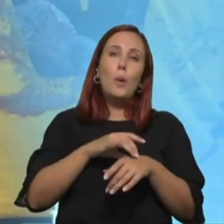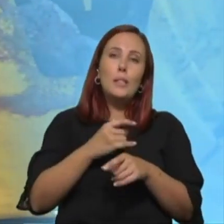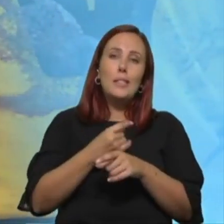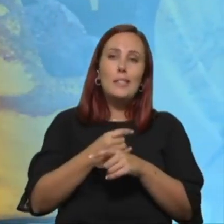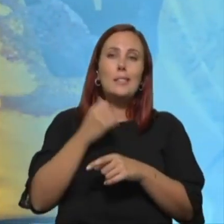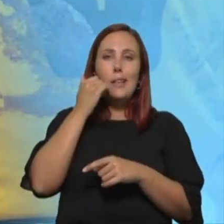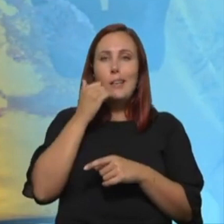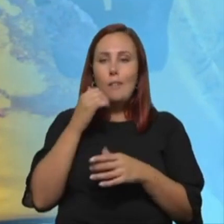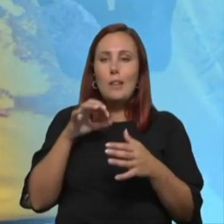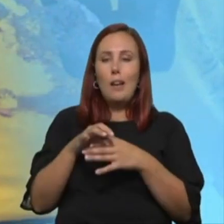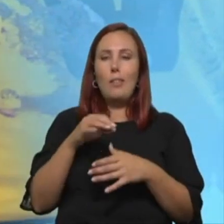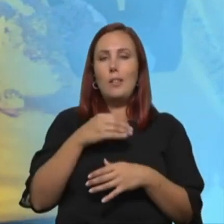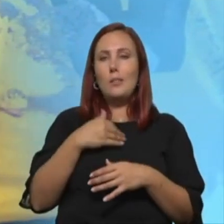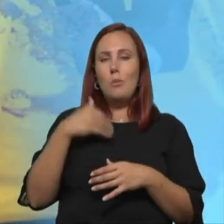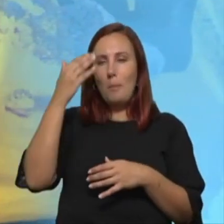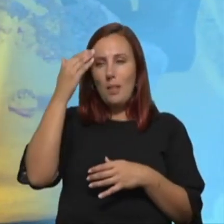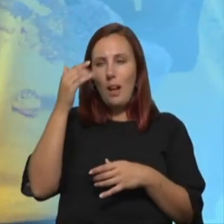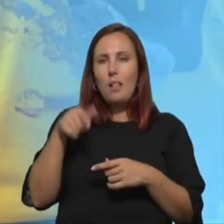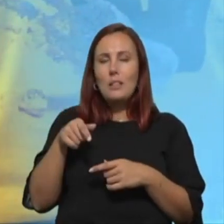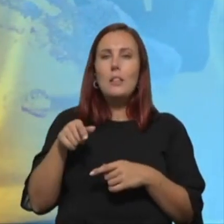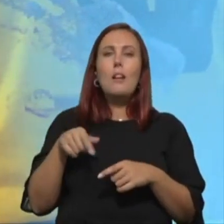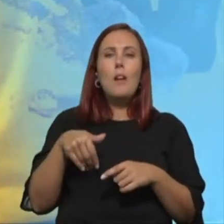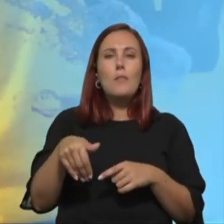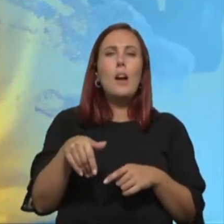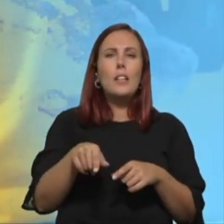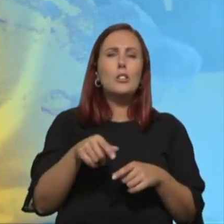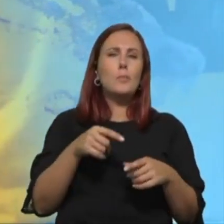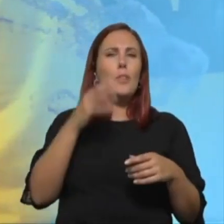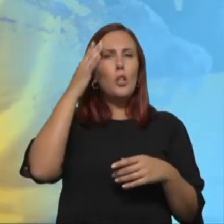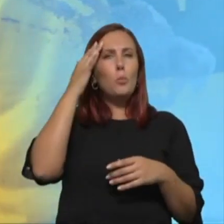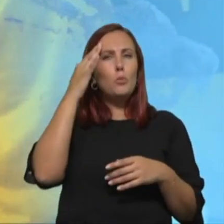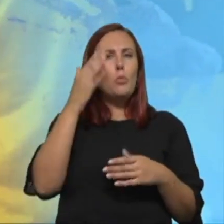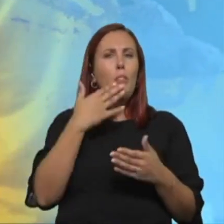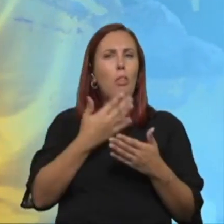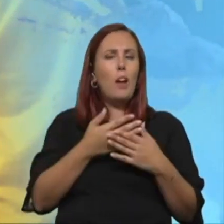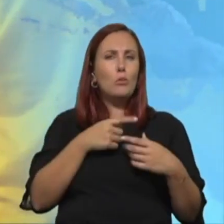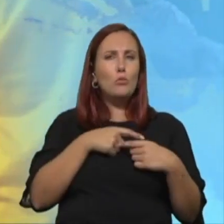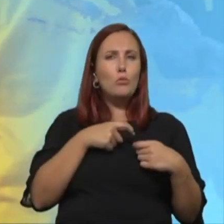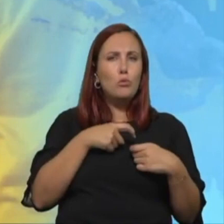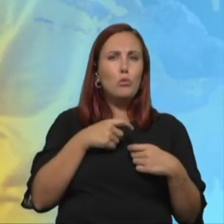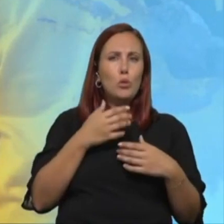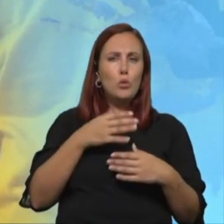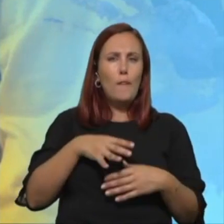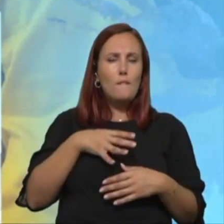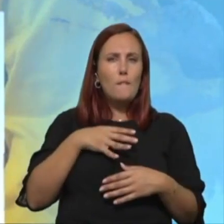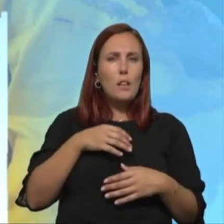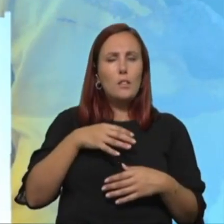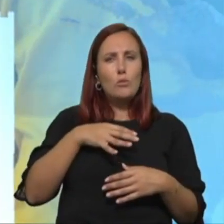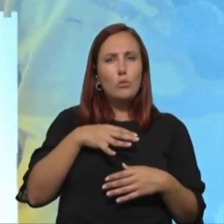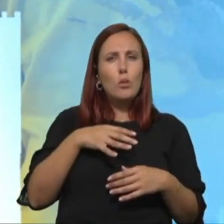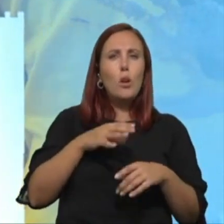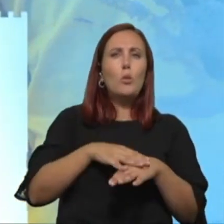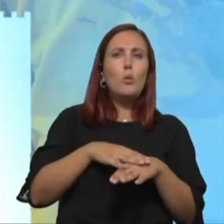da saúde mental. Estes números só por si assustam, é uma realidade que paulatinamente vamos descobrindo e que também, por